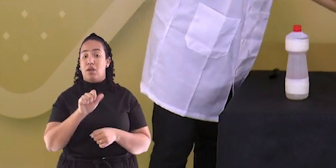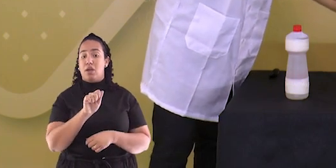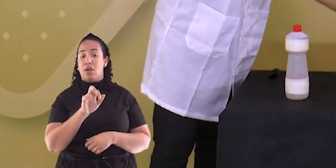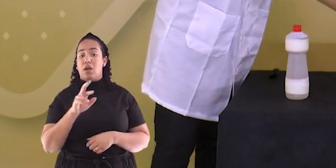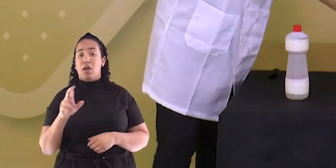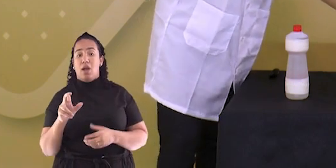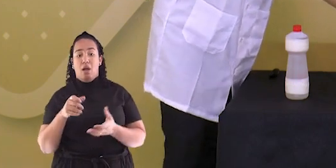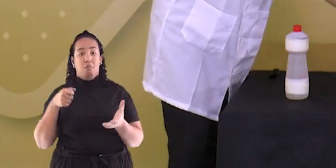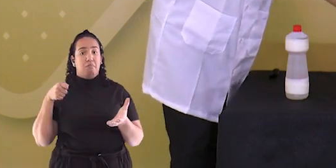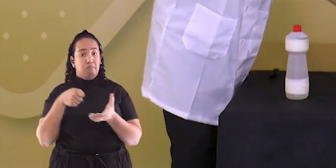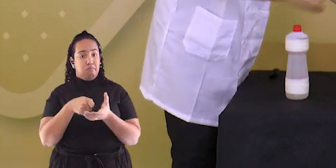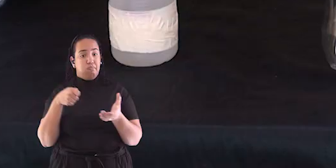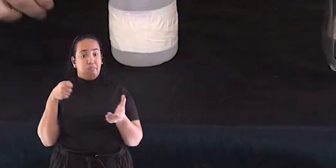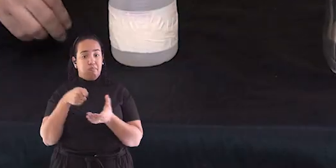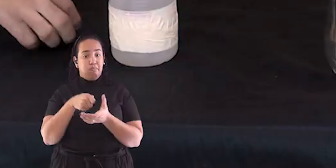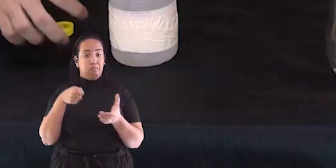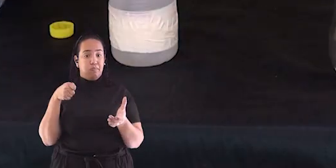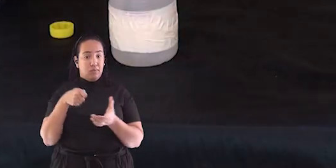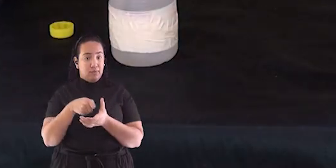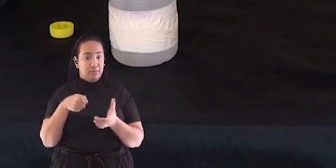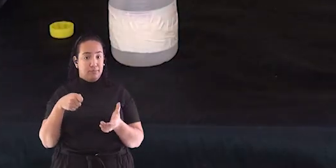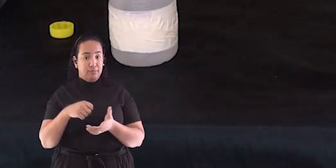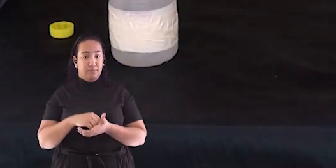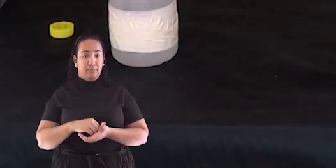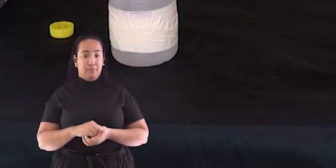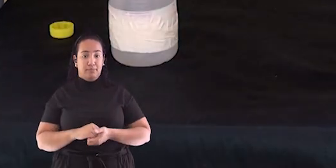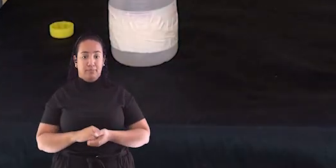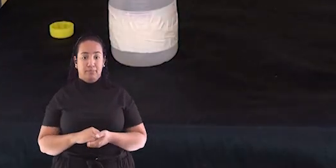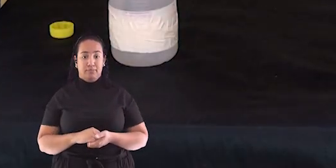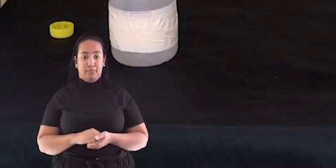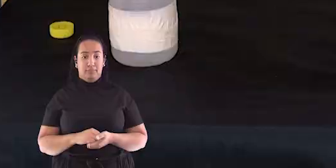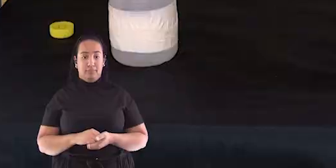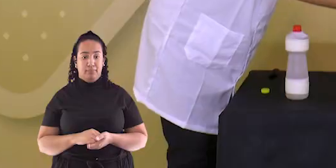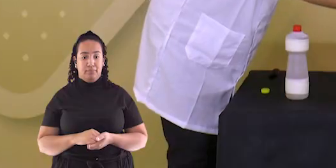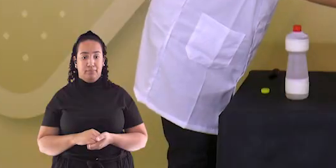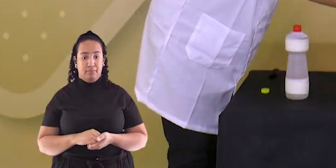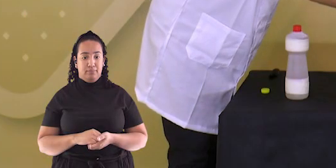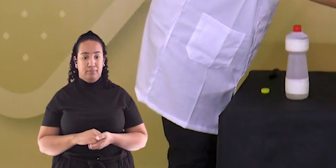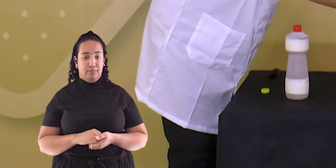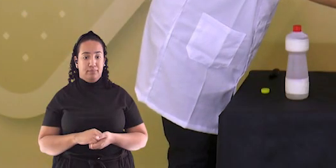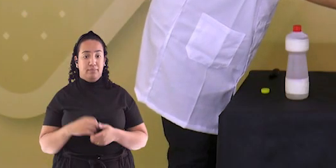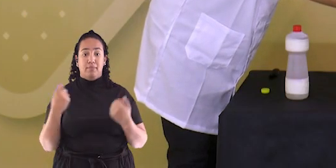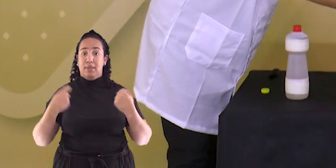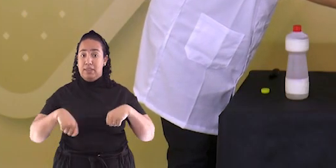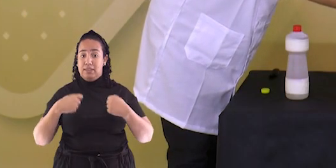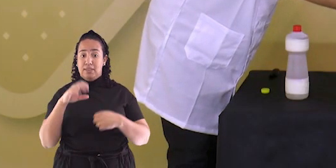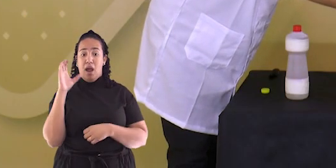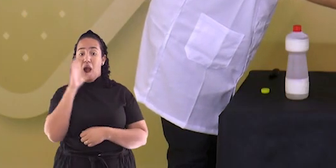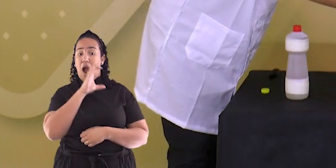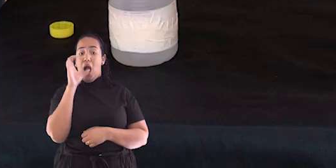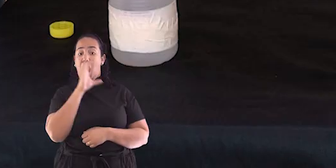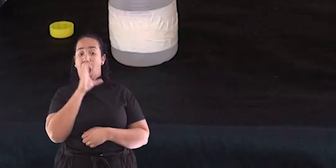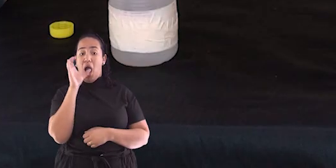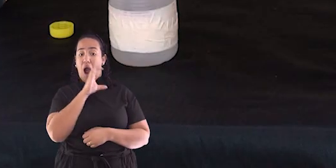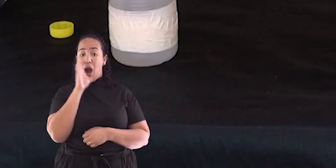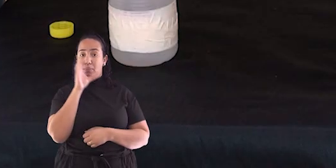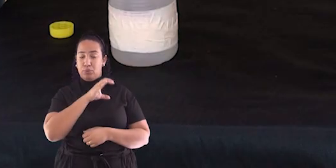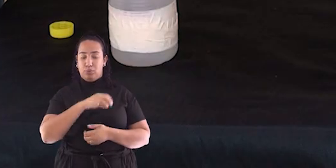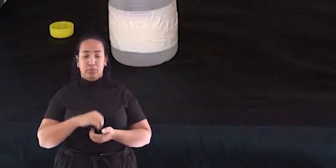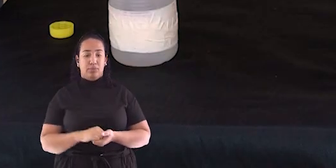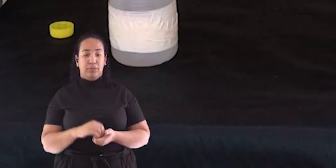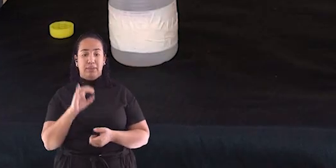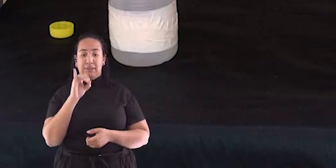dentro desta garrafa PET. Então a gente vai encaixar aqui. Tá? Tem que ser rápido, se você demorar muito,